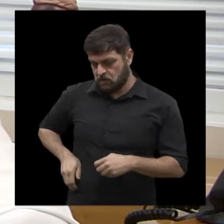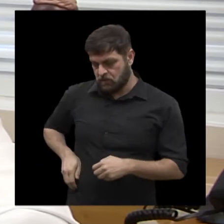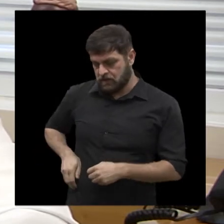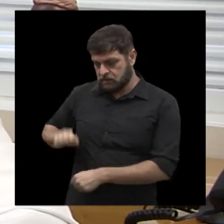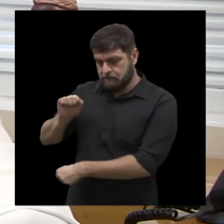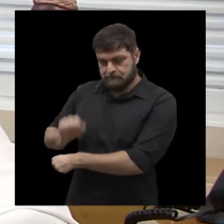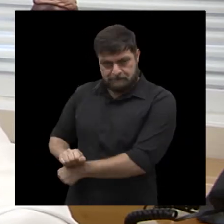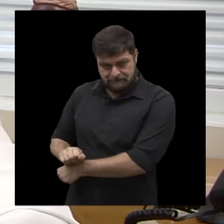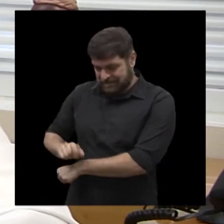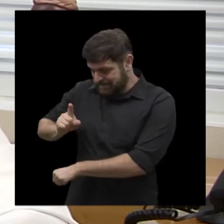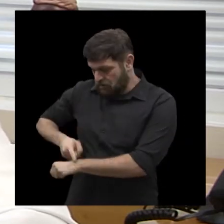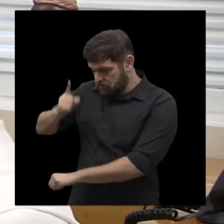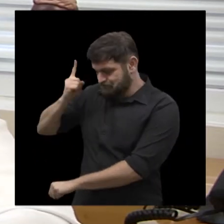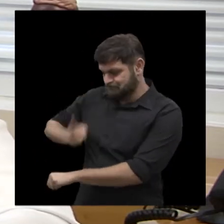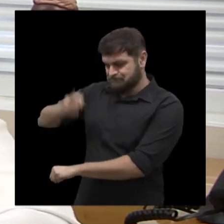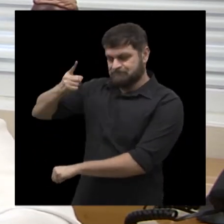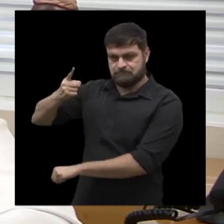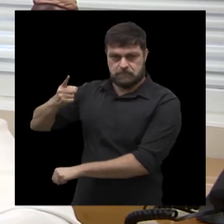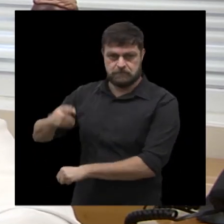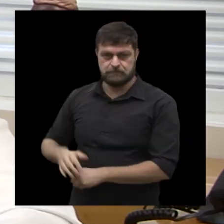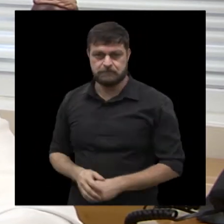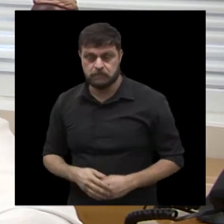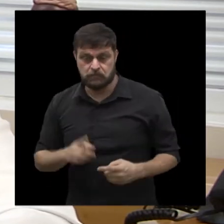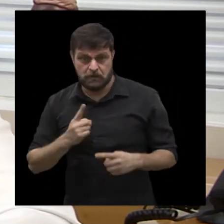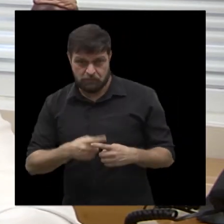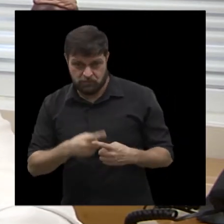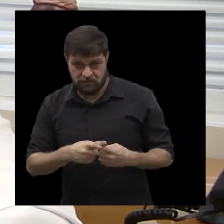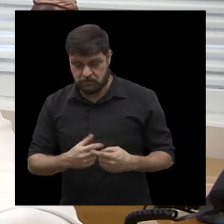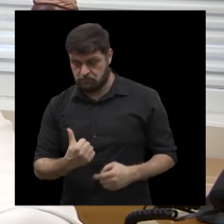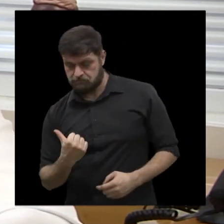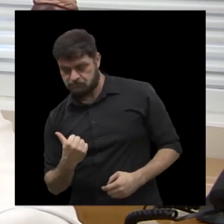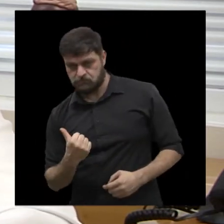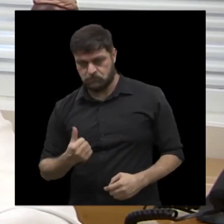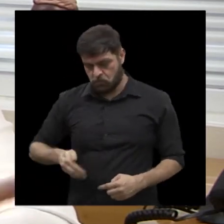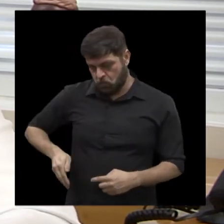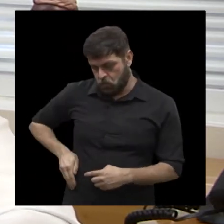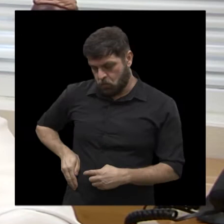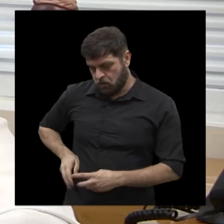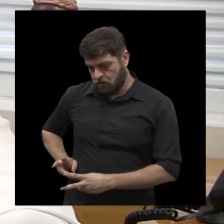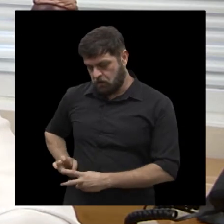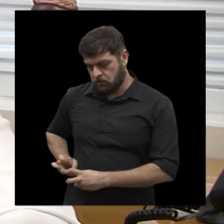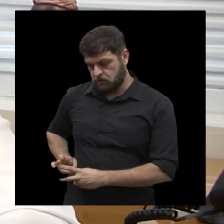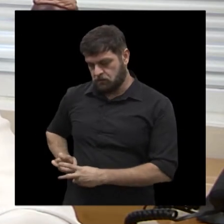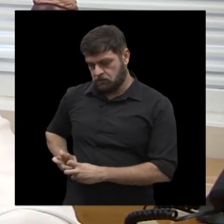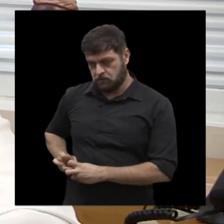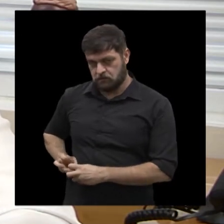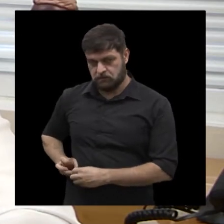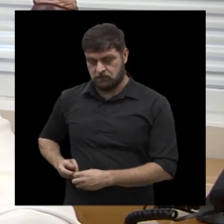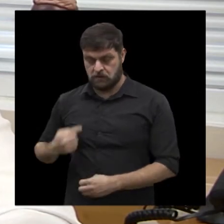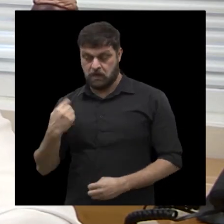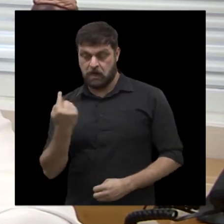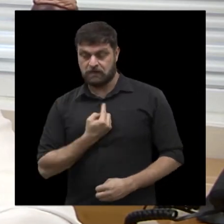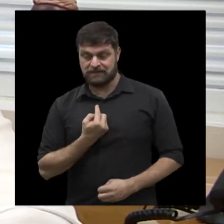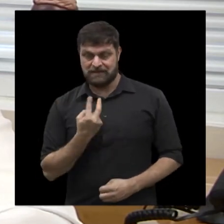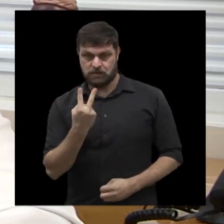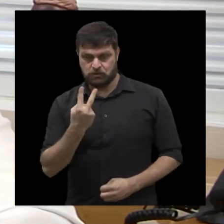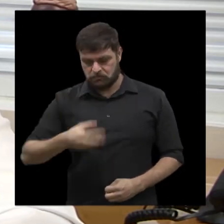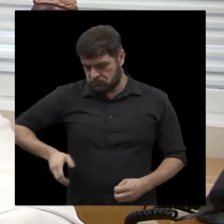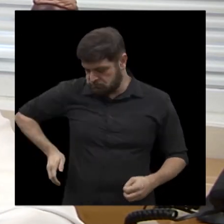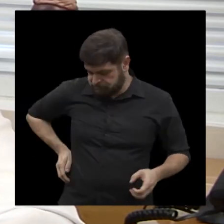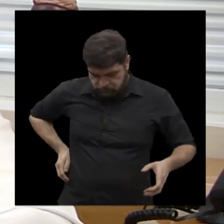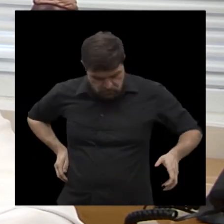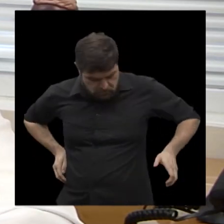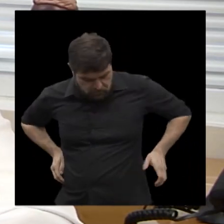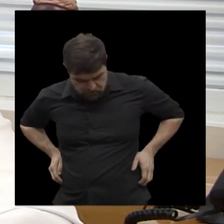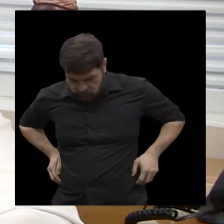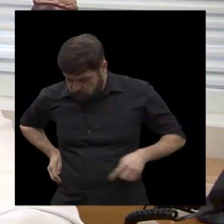crônica ali na hora e vai ter que fazer diálise por causa dele. Por quê? Porque normalmente ele começa em um rim só, né? Ele começando